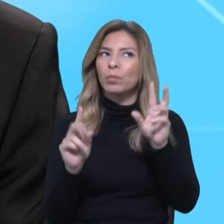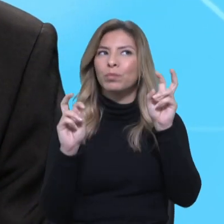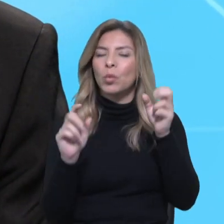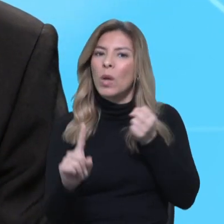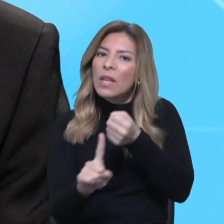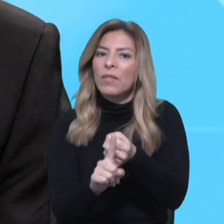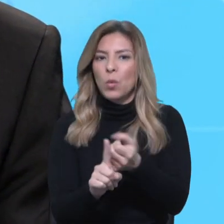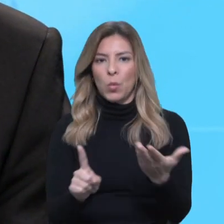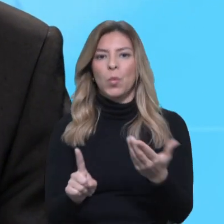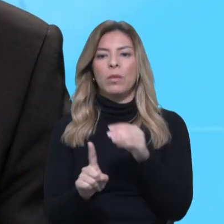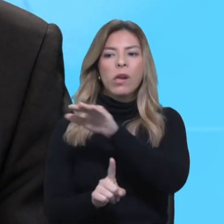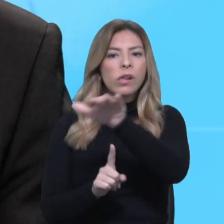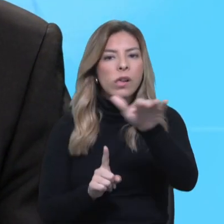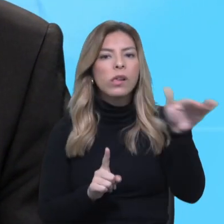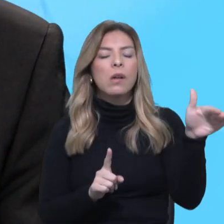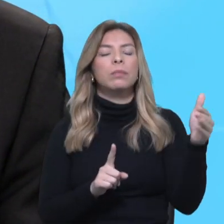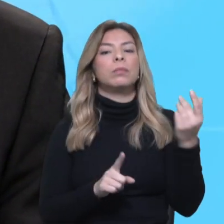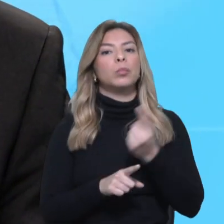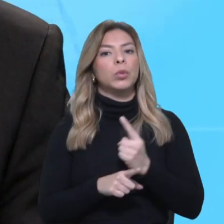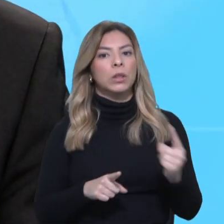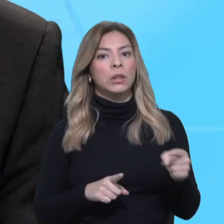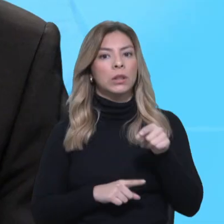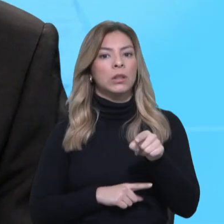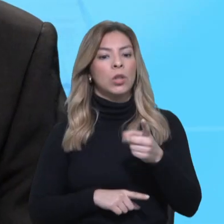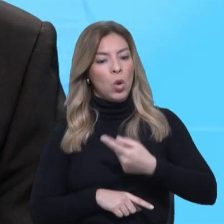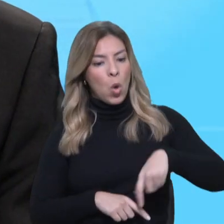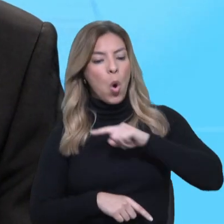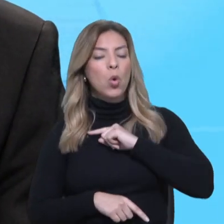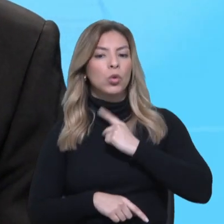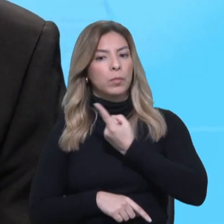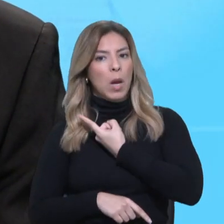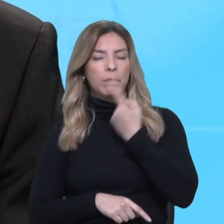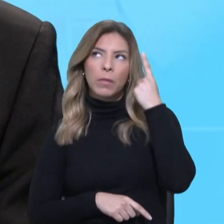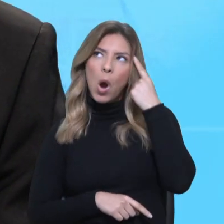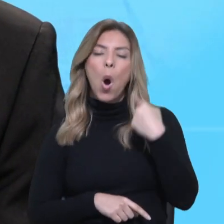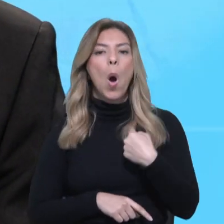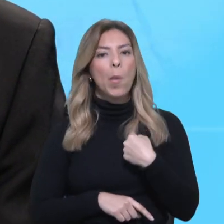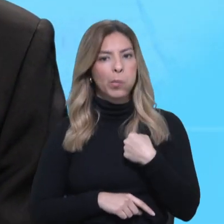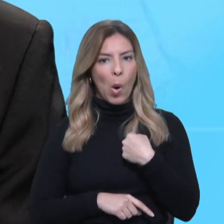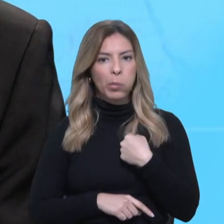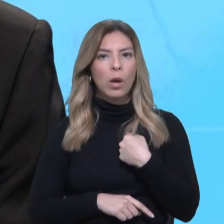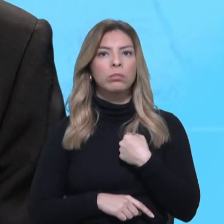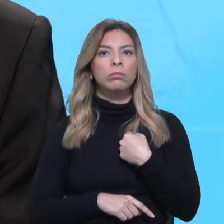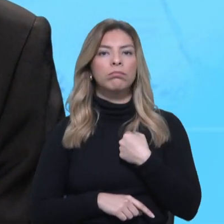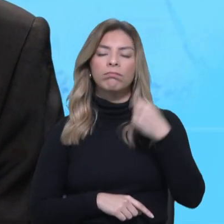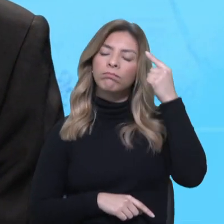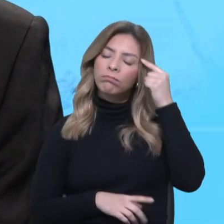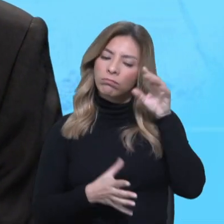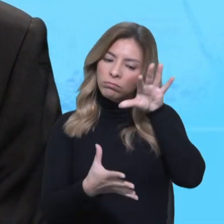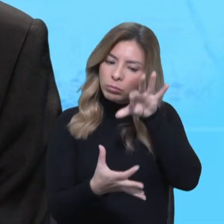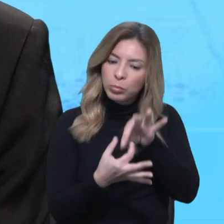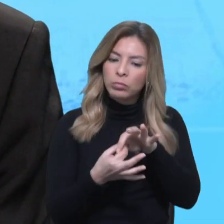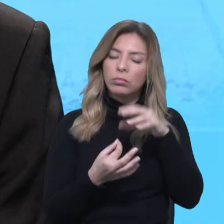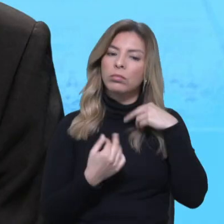O desafio de que tenhamos consciência de sermos peregrinos e peregrinos